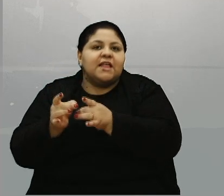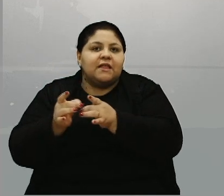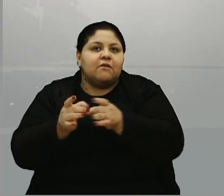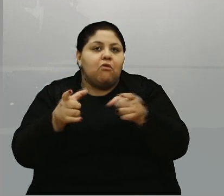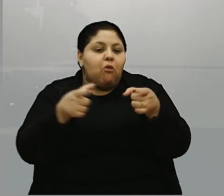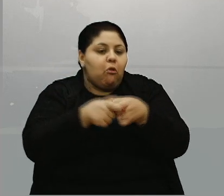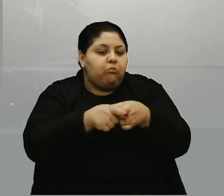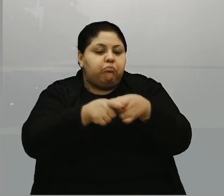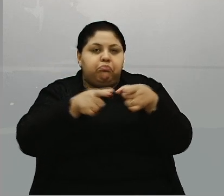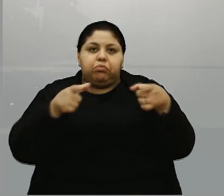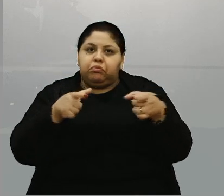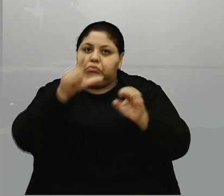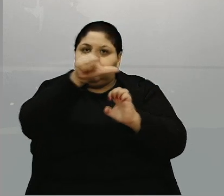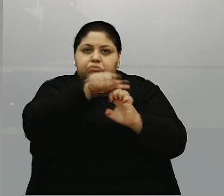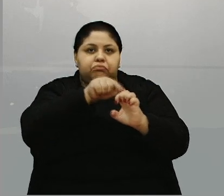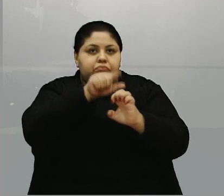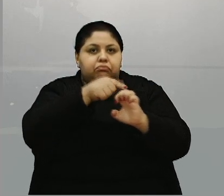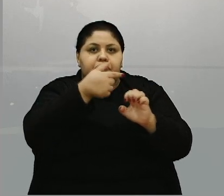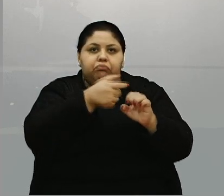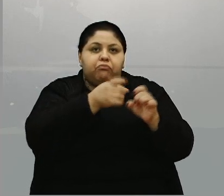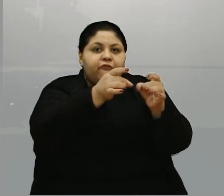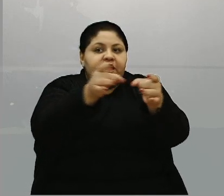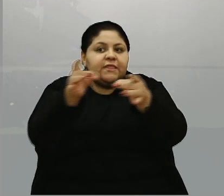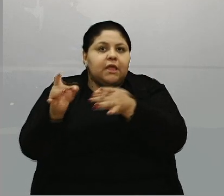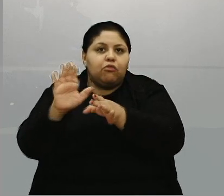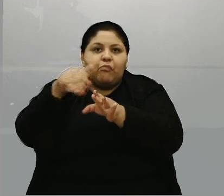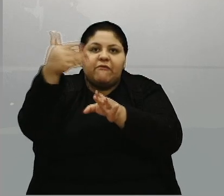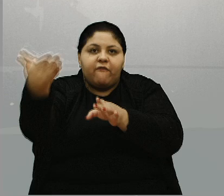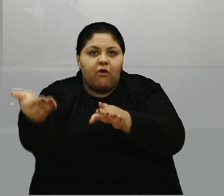estão exportando. Vereadora Gladys.